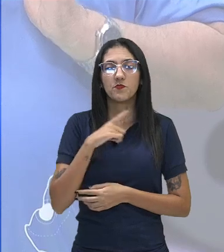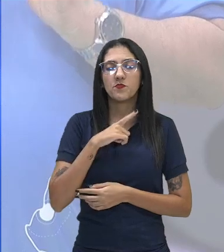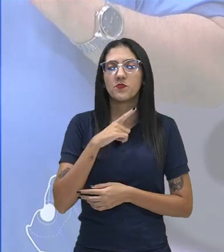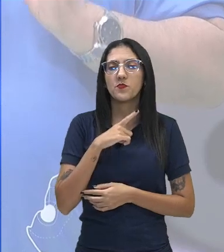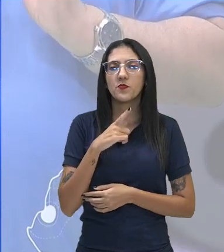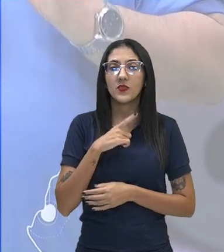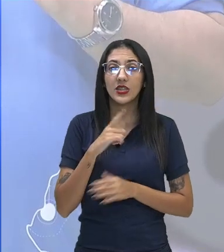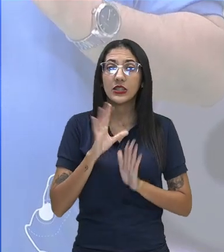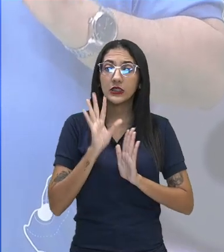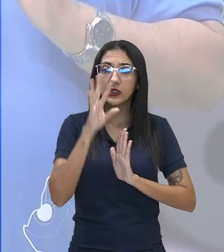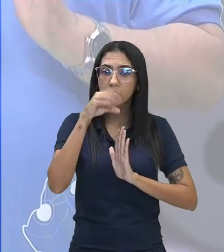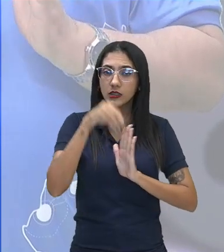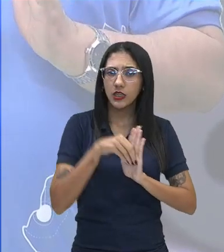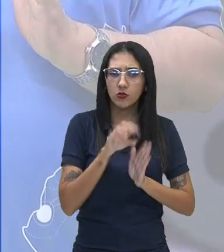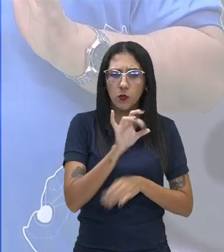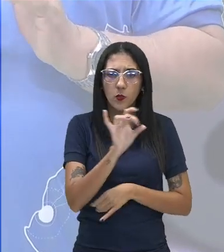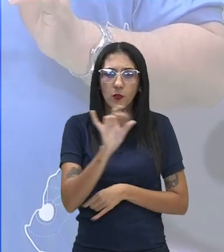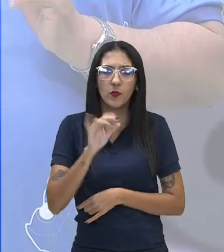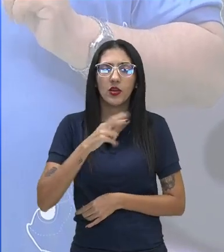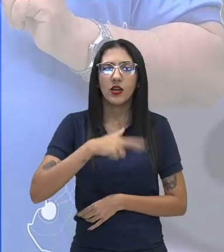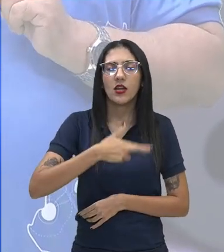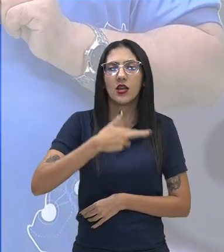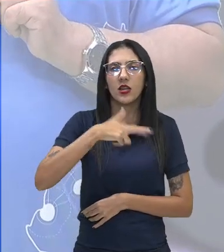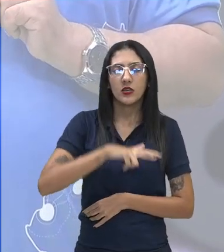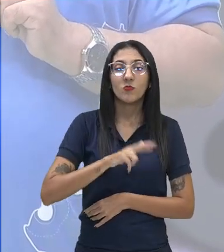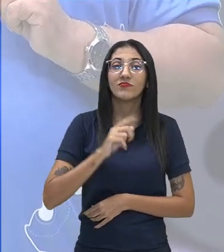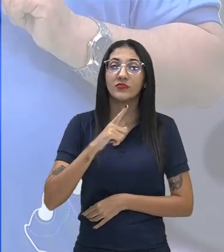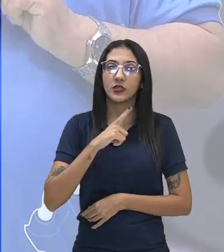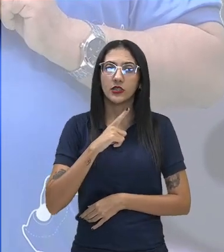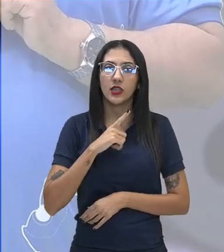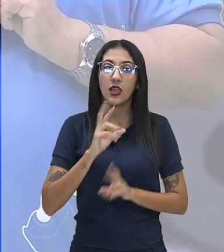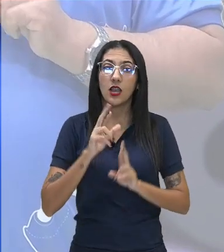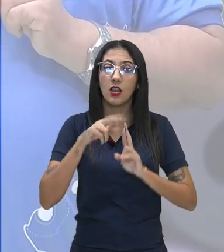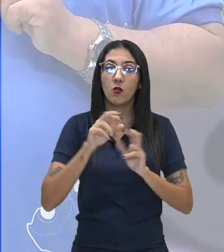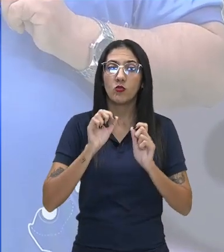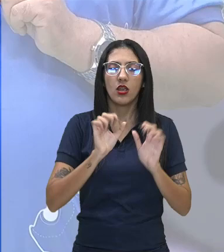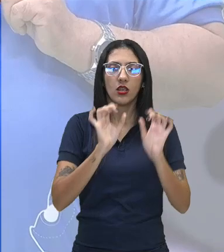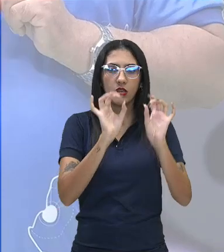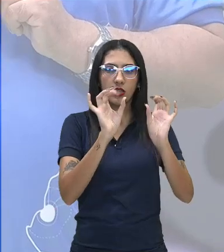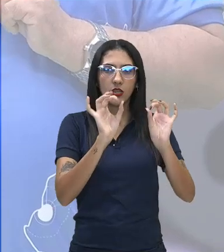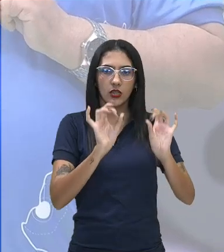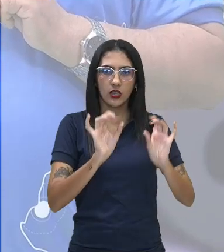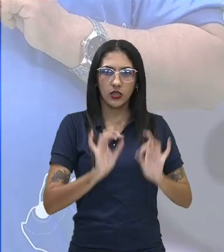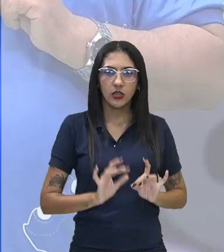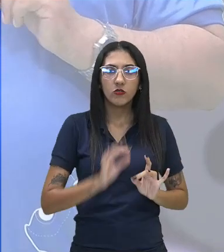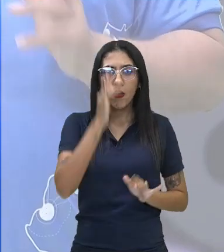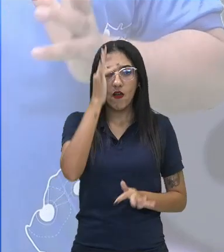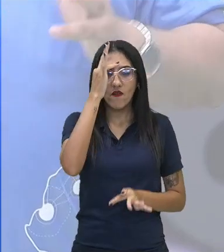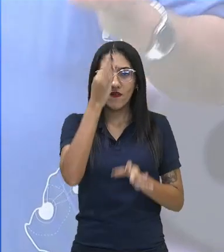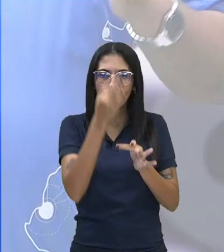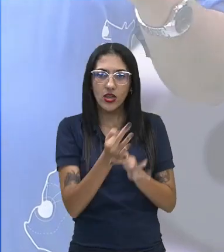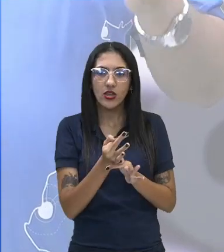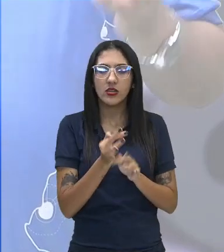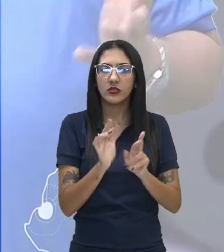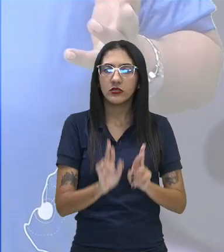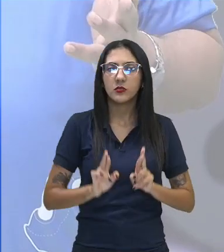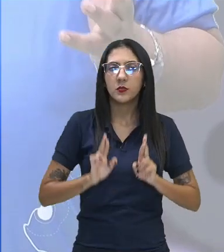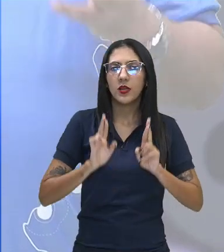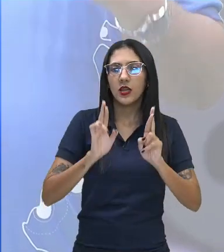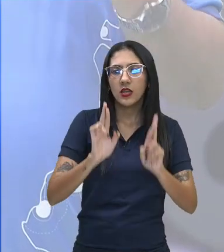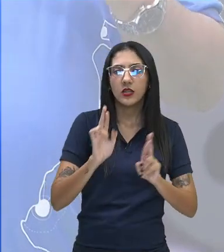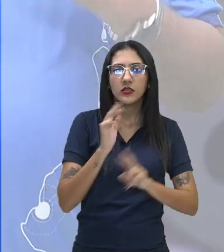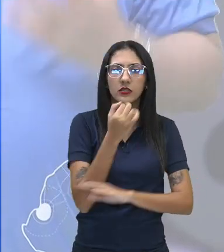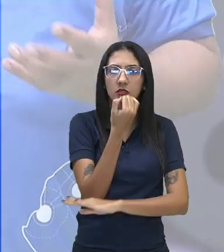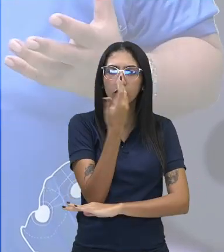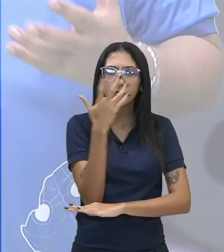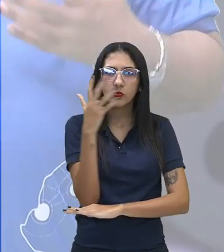religiosos presentes em cada religião representam o sagrado, a fé, a esperança, a